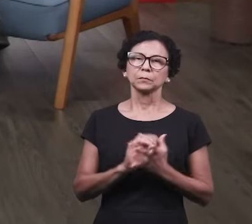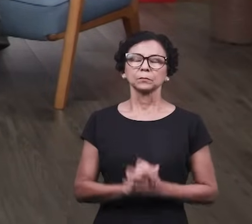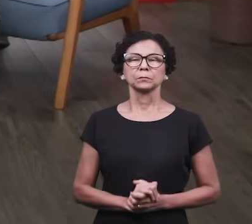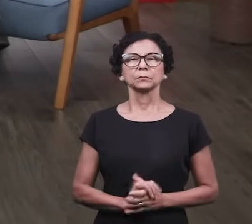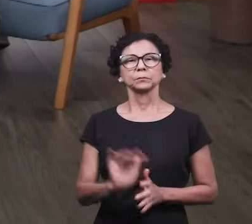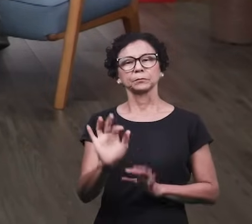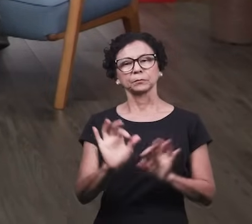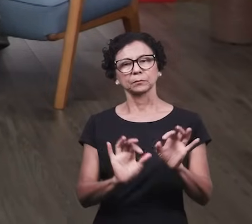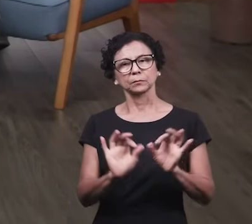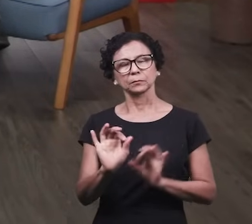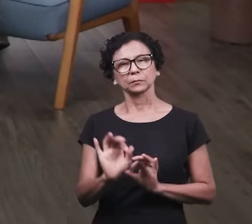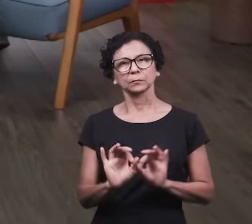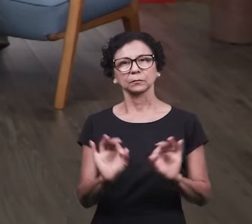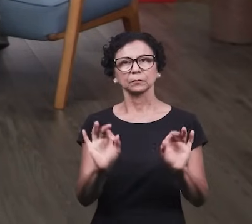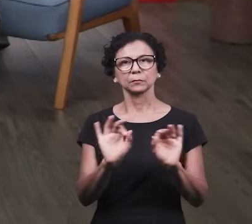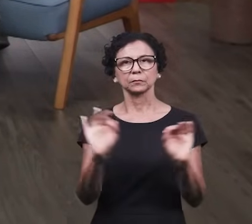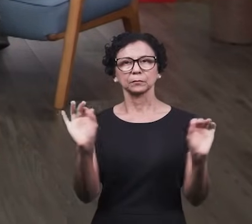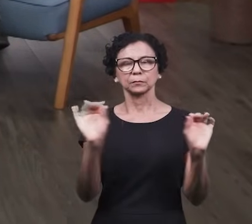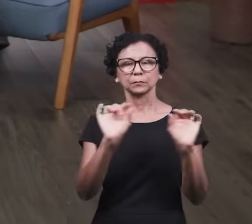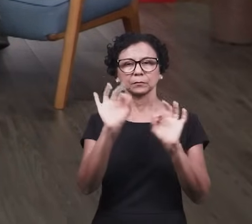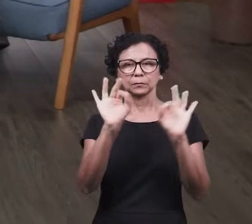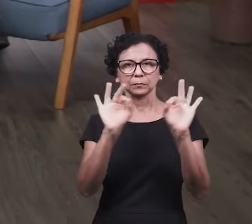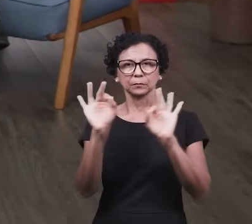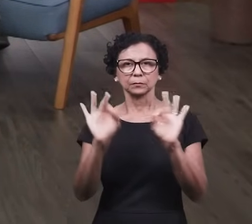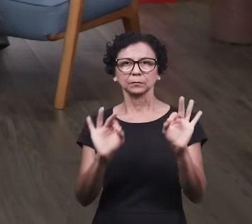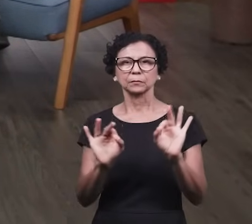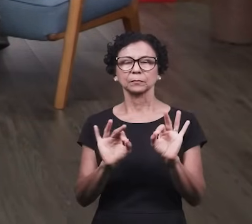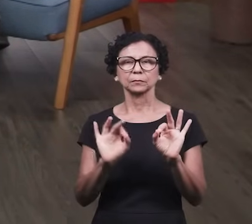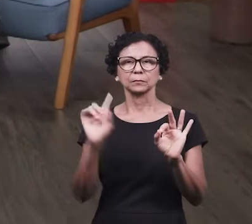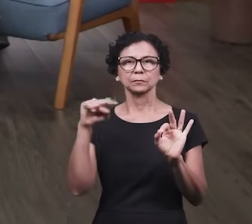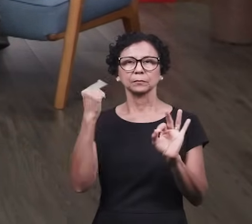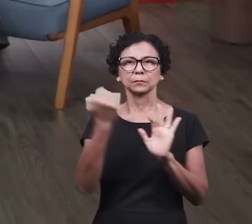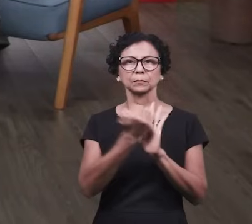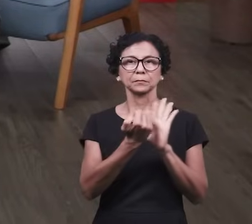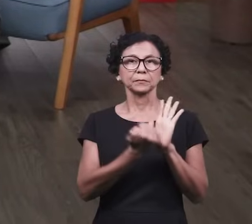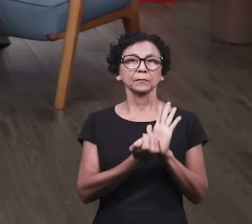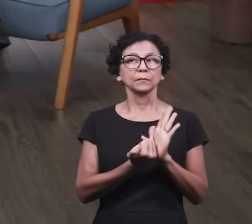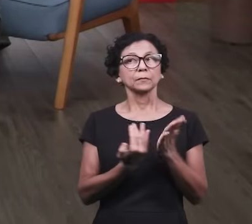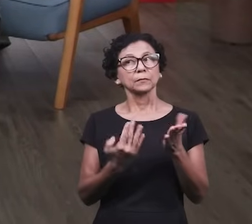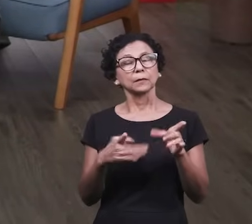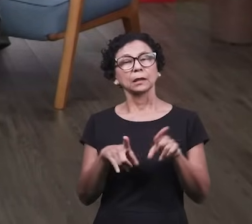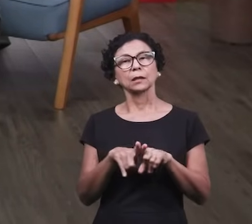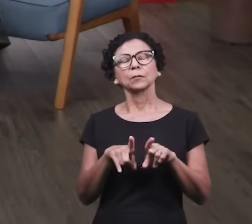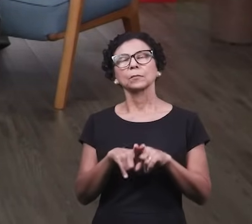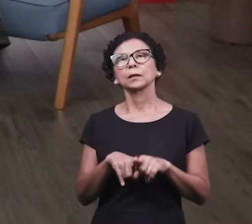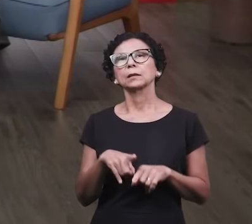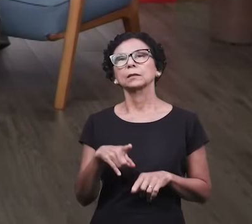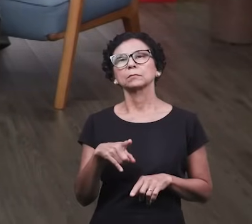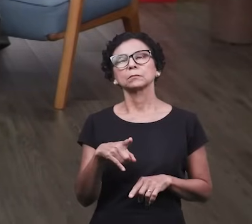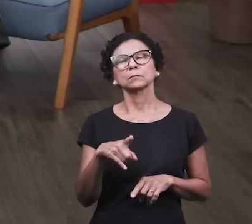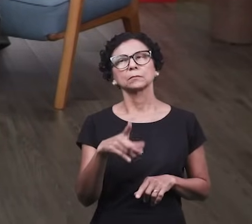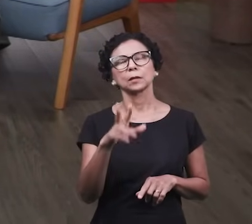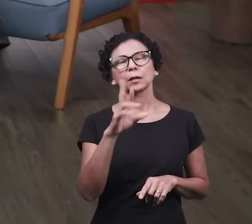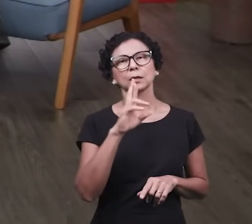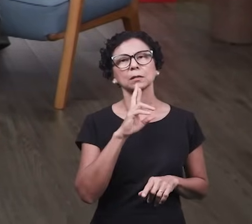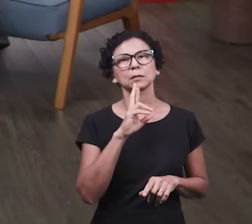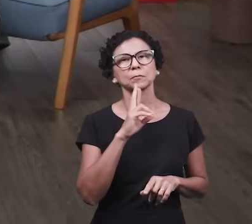fazer, né, a preparar, a estruturar a próxima edição, como também você pode ter a sua resposta